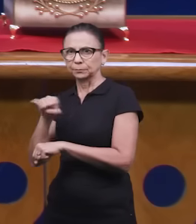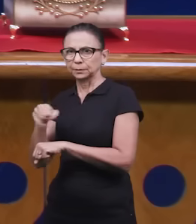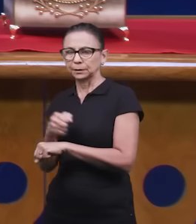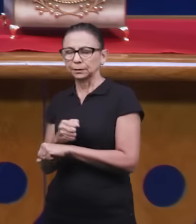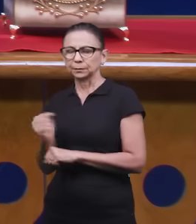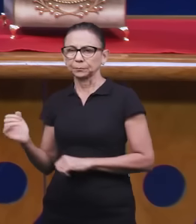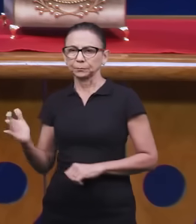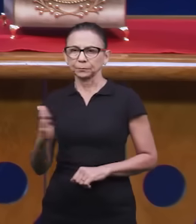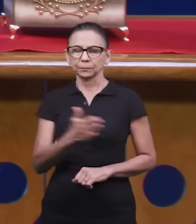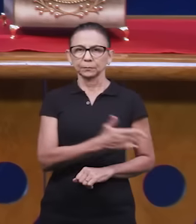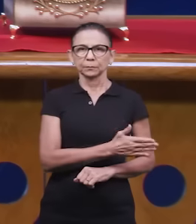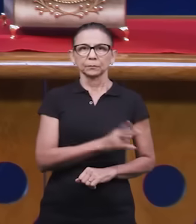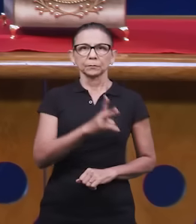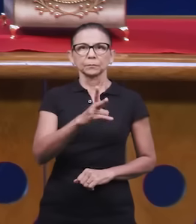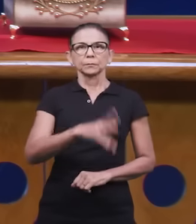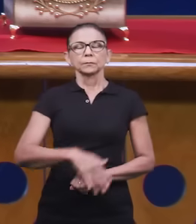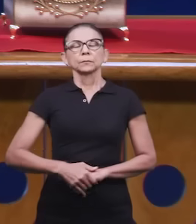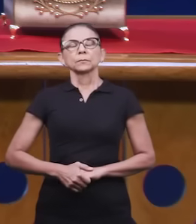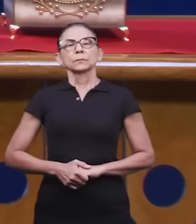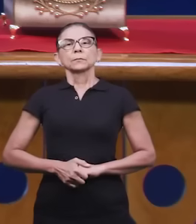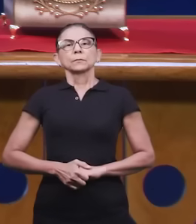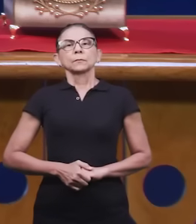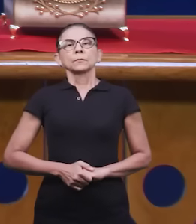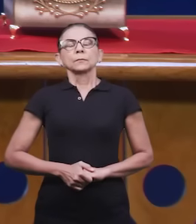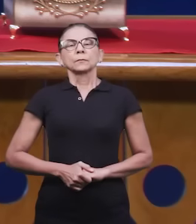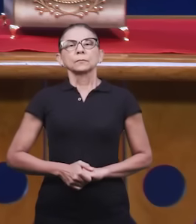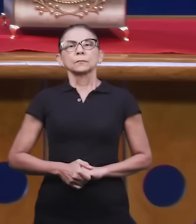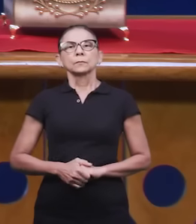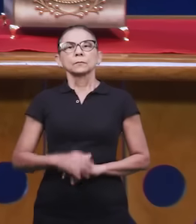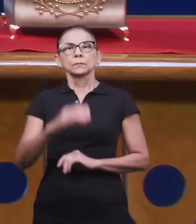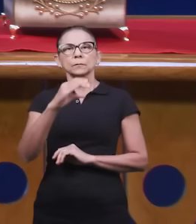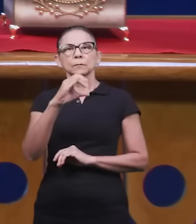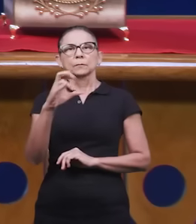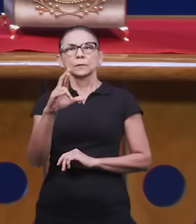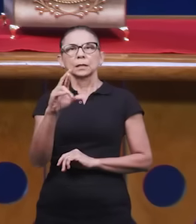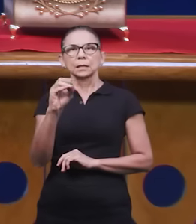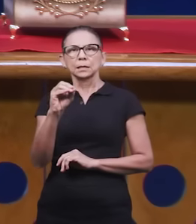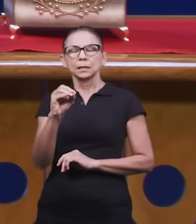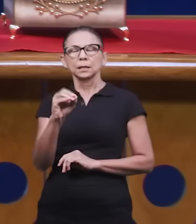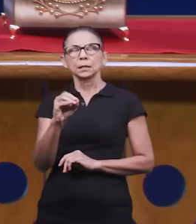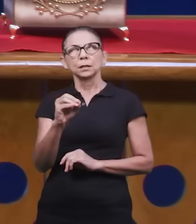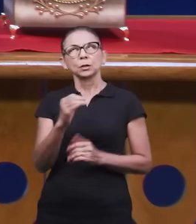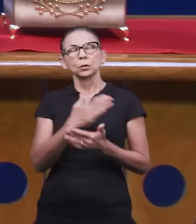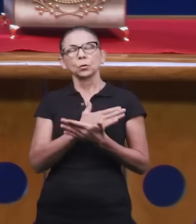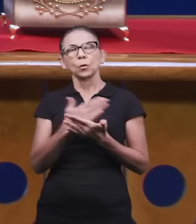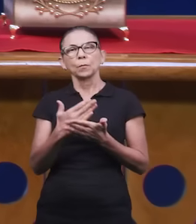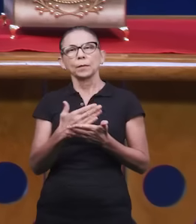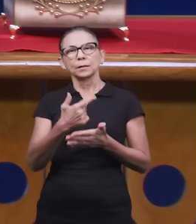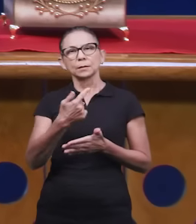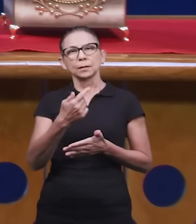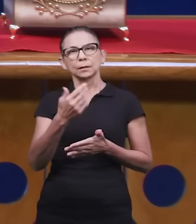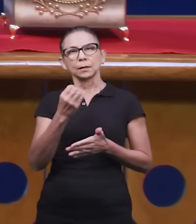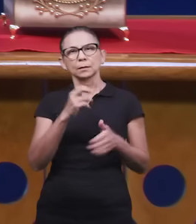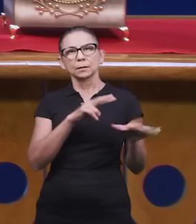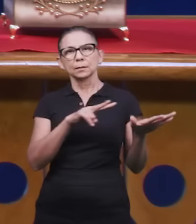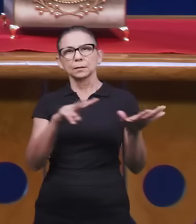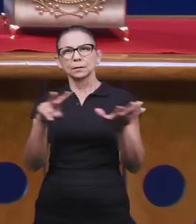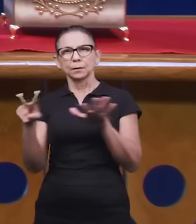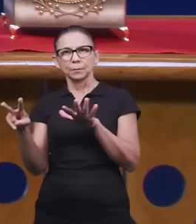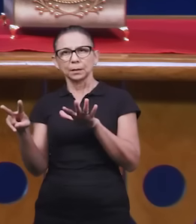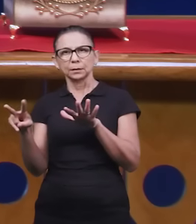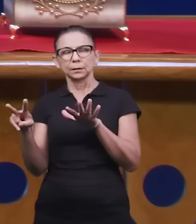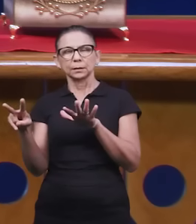parênteses, a ordem de Ciro. A ordem de Ciro começa a contagem das 70 semanas de ano, 70 semanas